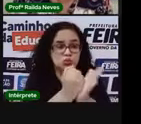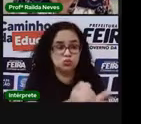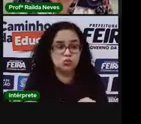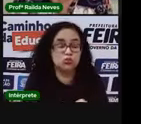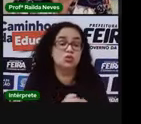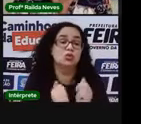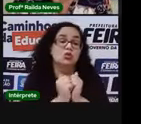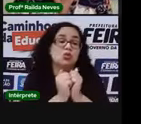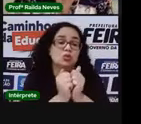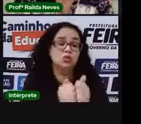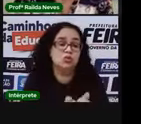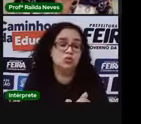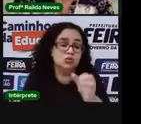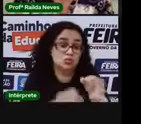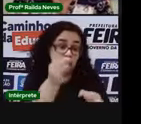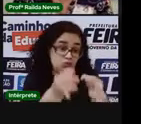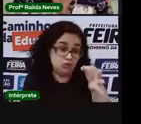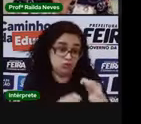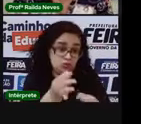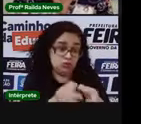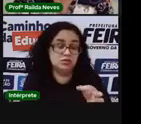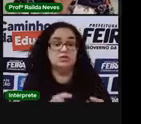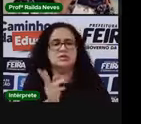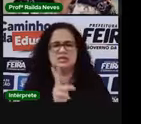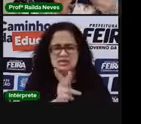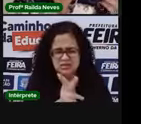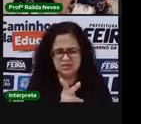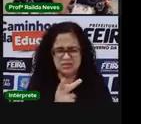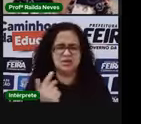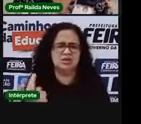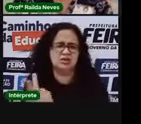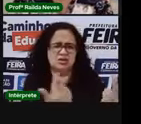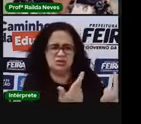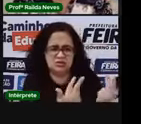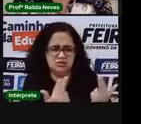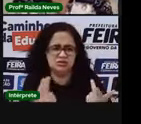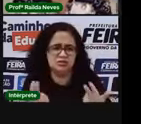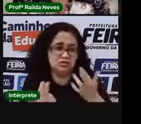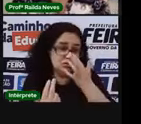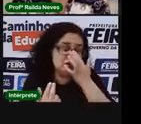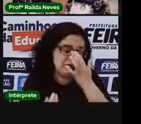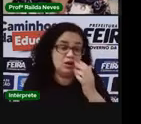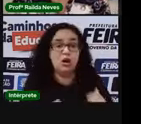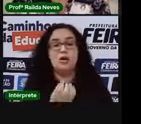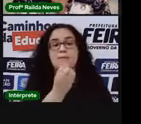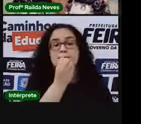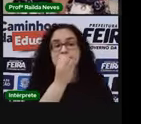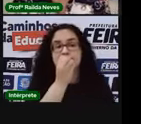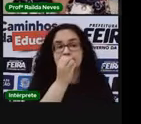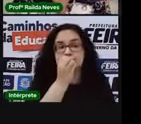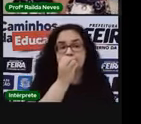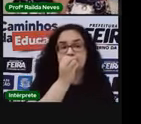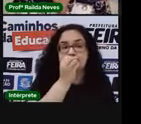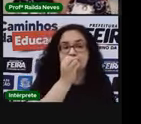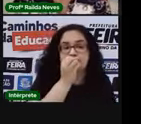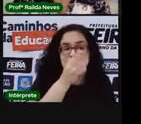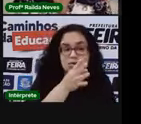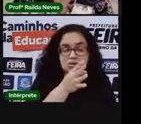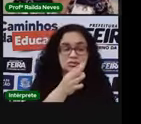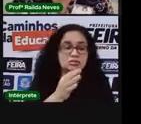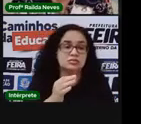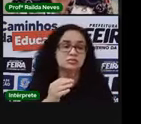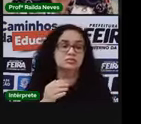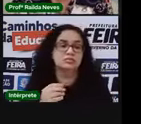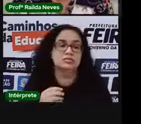outros sejam justos com a gente. A gente vai estar sempre assim, emanando positivas, energias positivas recebendo energia